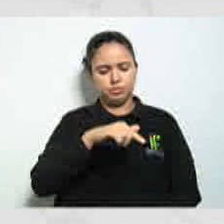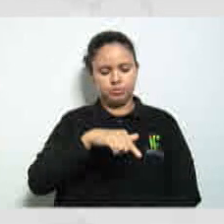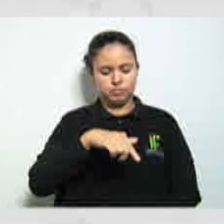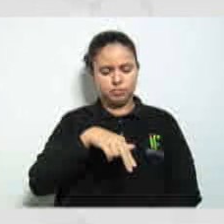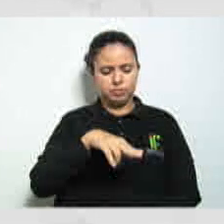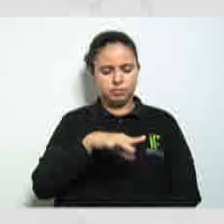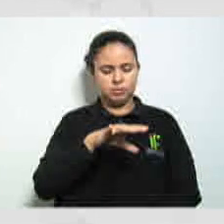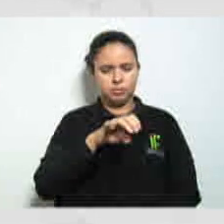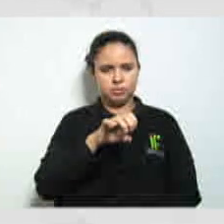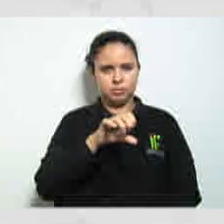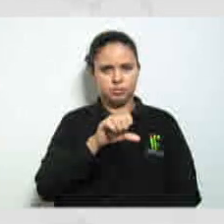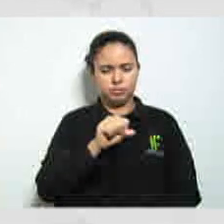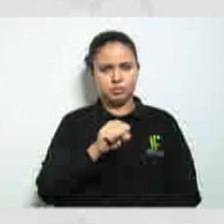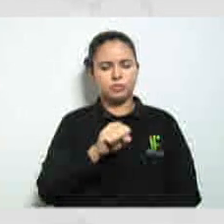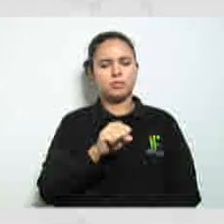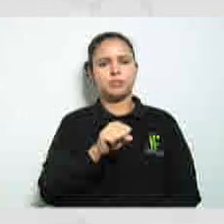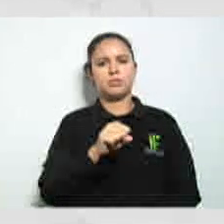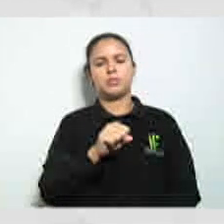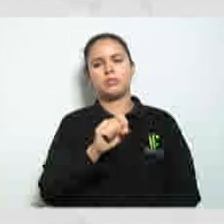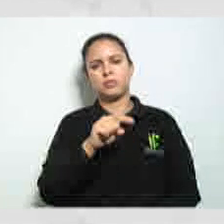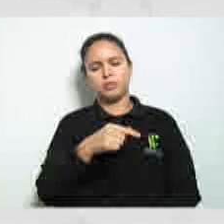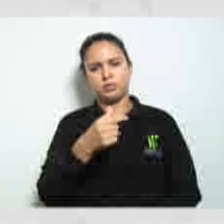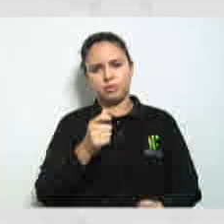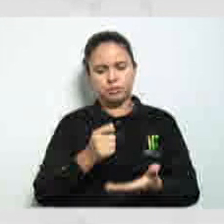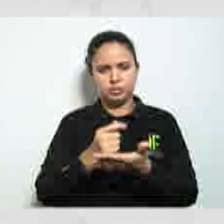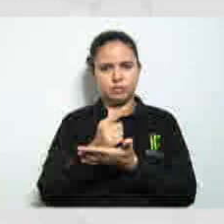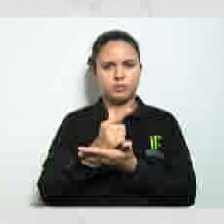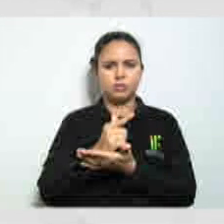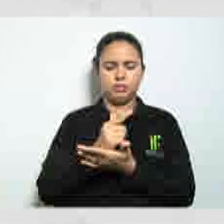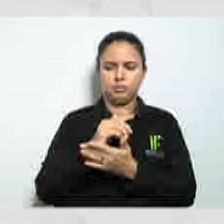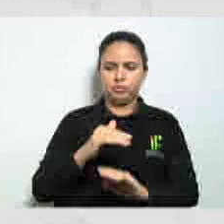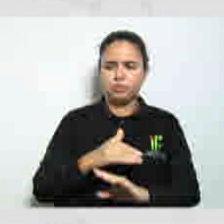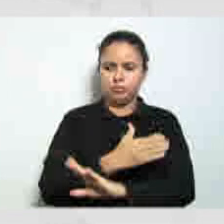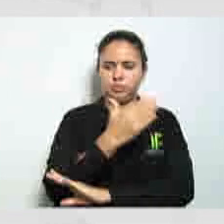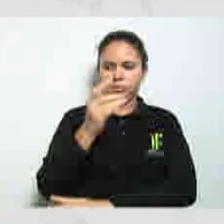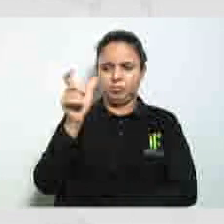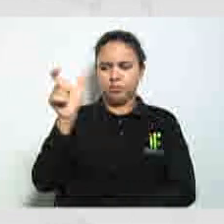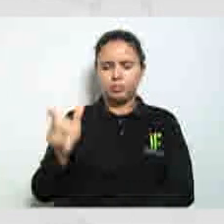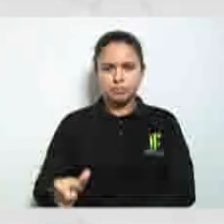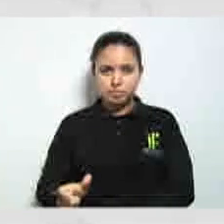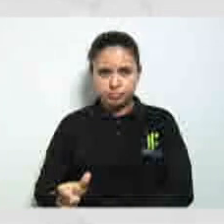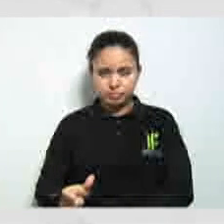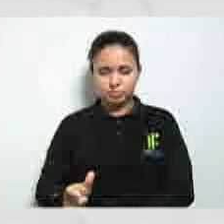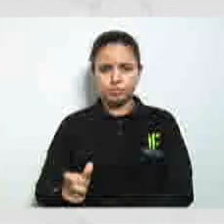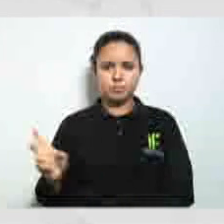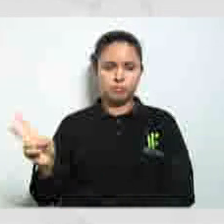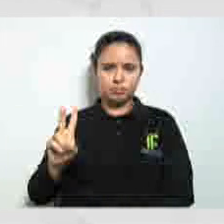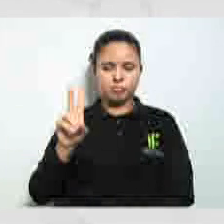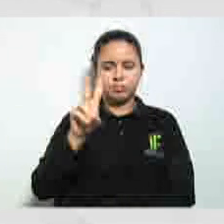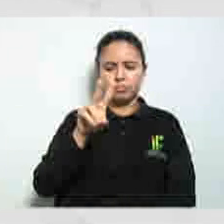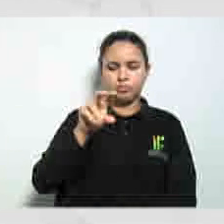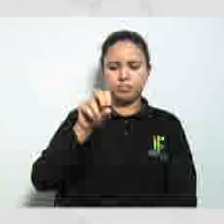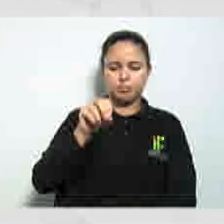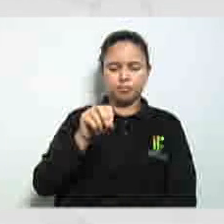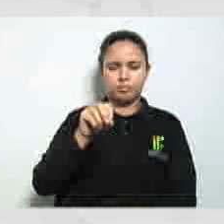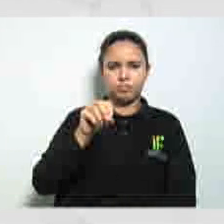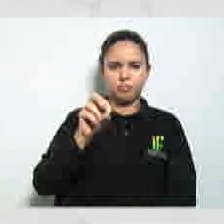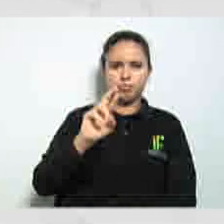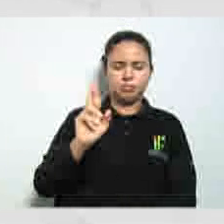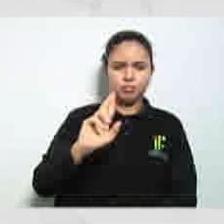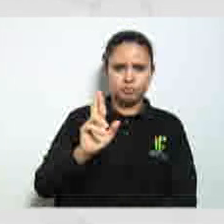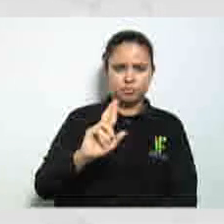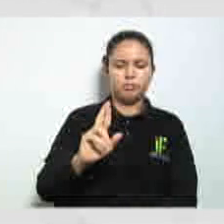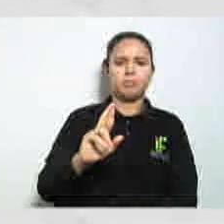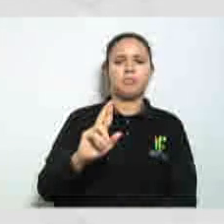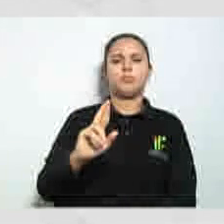segregando, vai ficar operações com terceiros, no valor de R$500, se eu